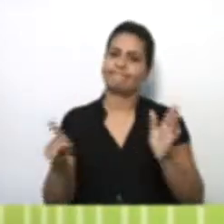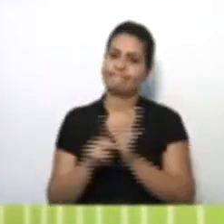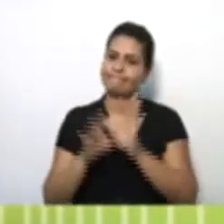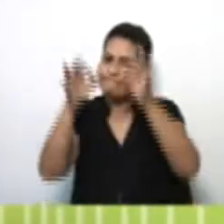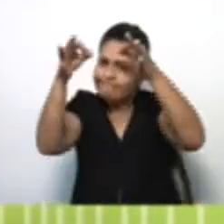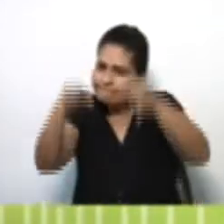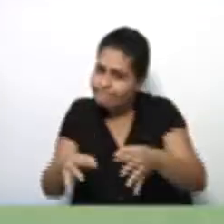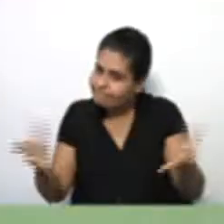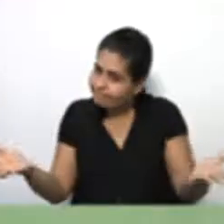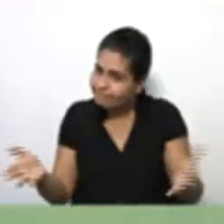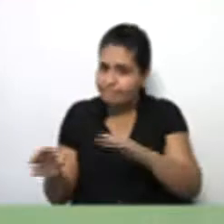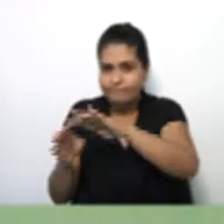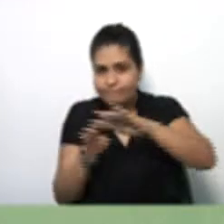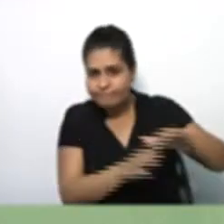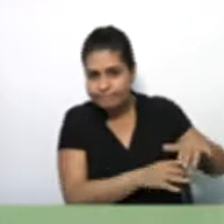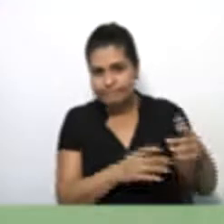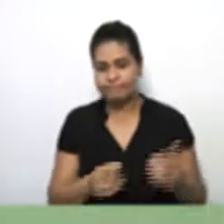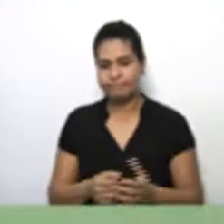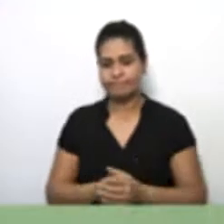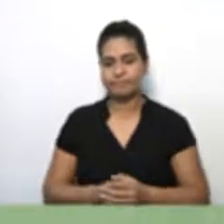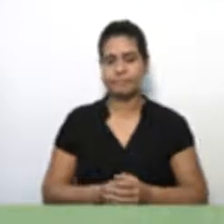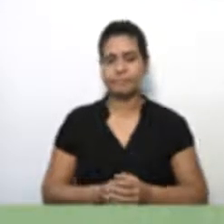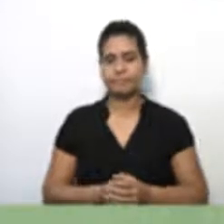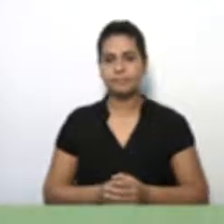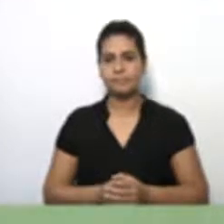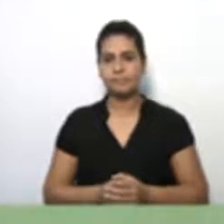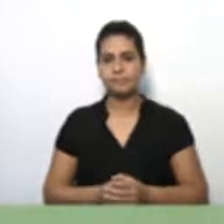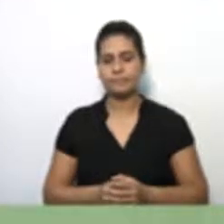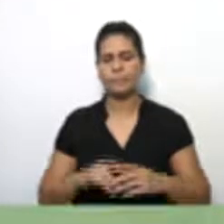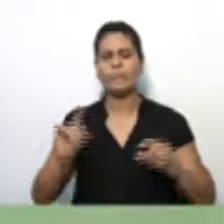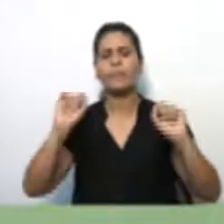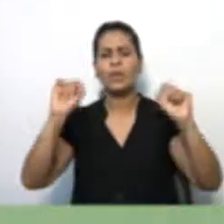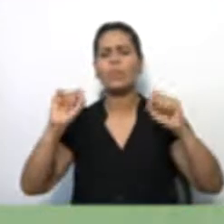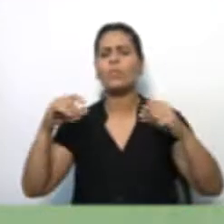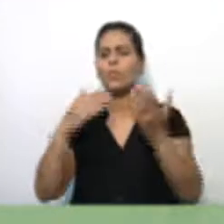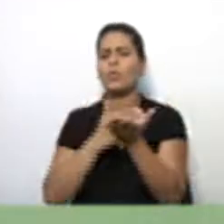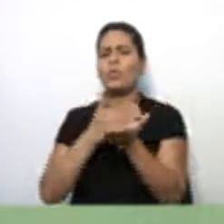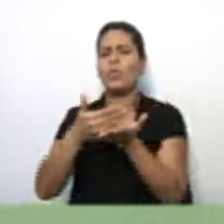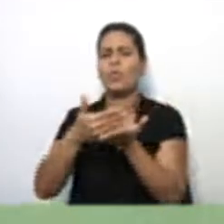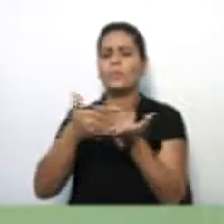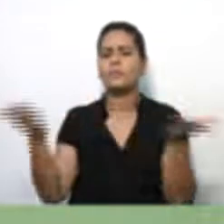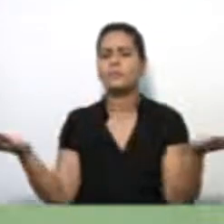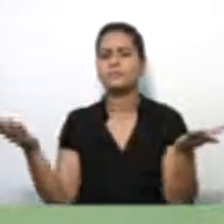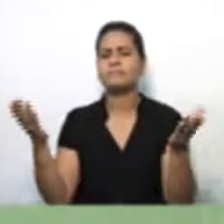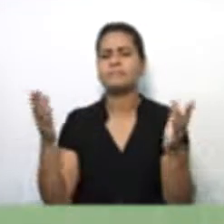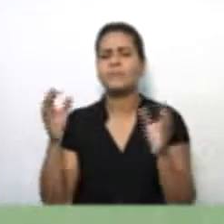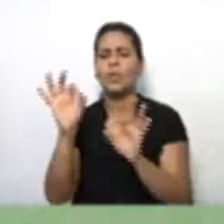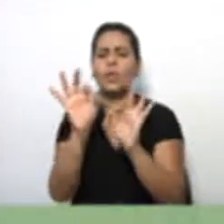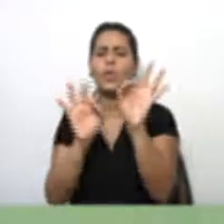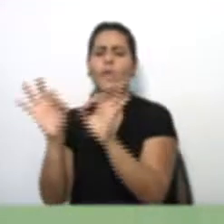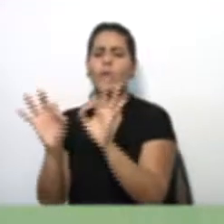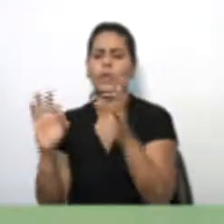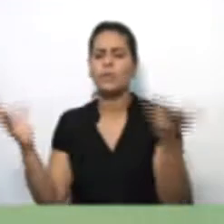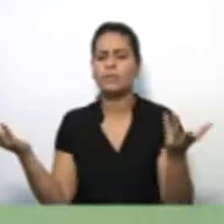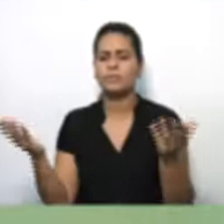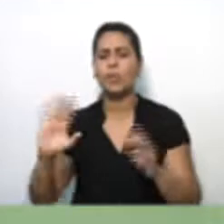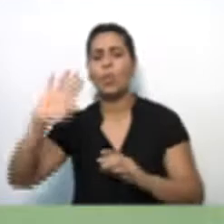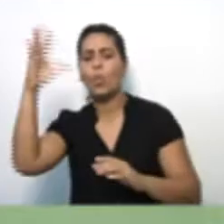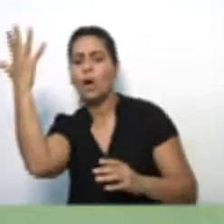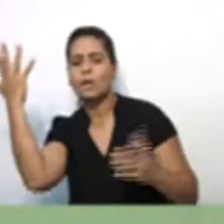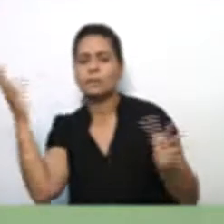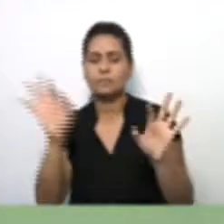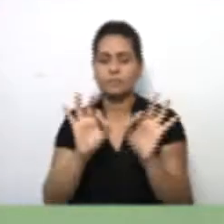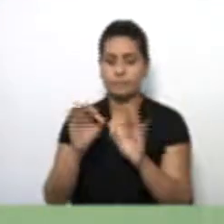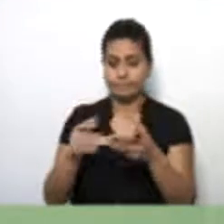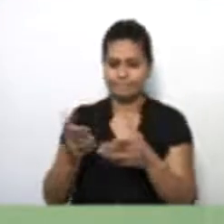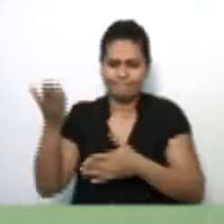Meu querido, vamos lá? Vamos dar sequência? A origem das organizações. Vamos aqui. A origem das organizações.